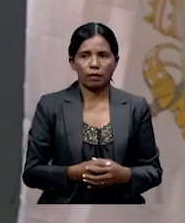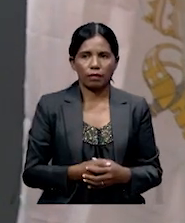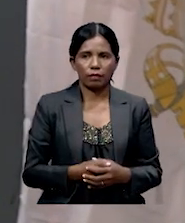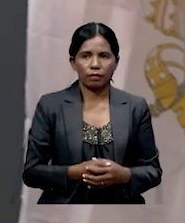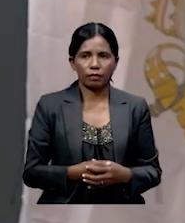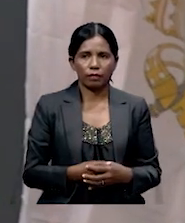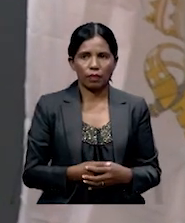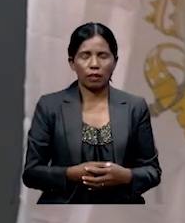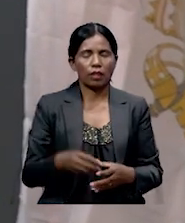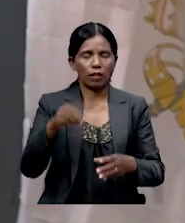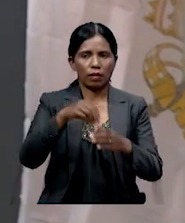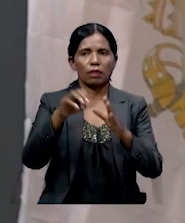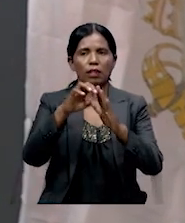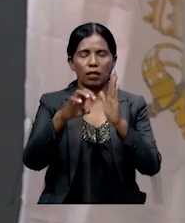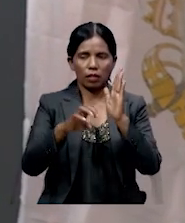bastante distante,